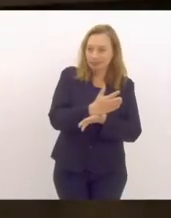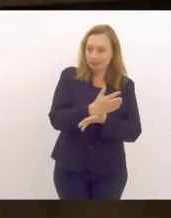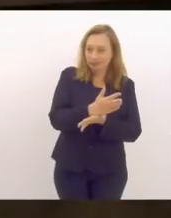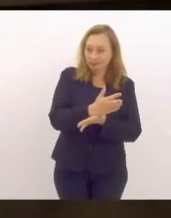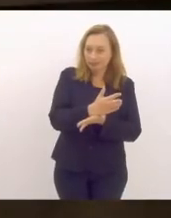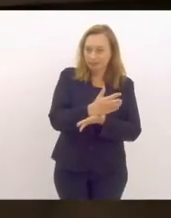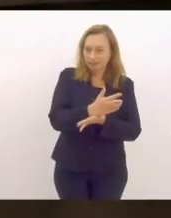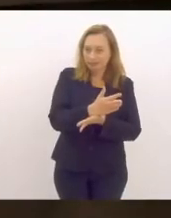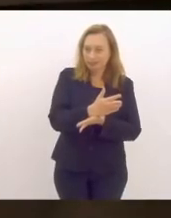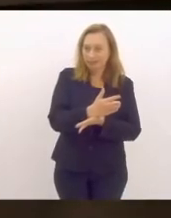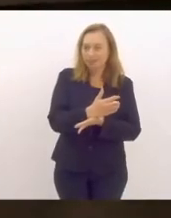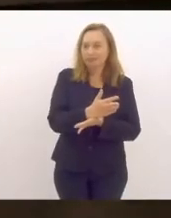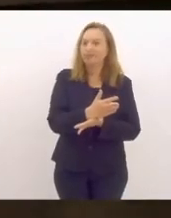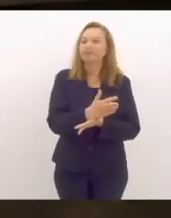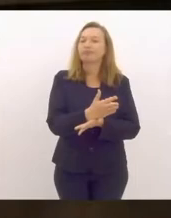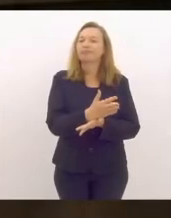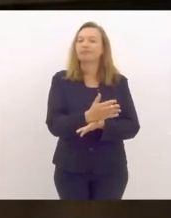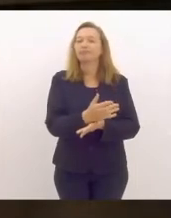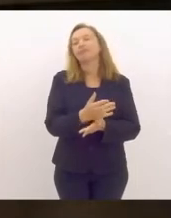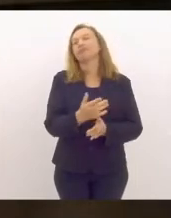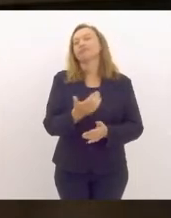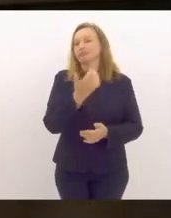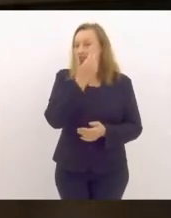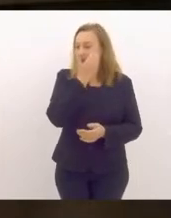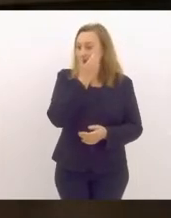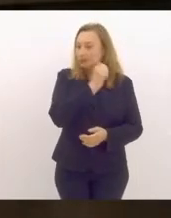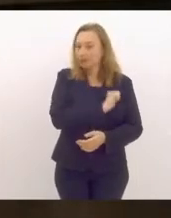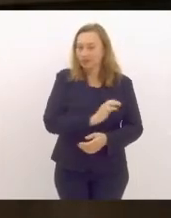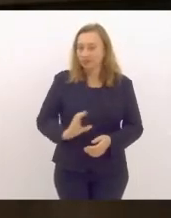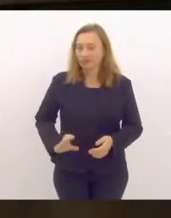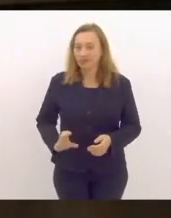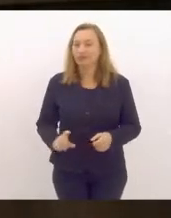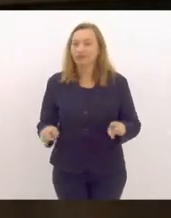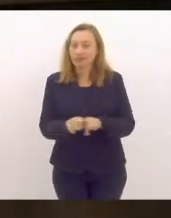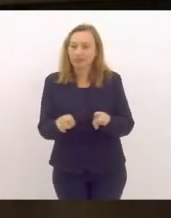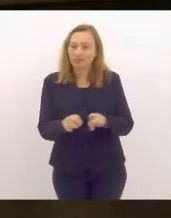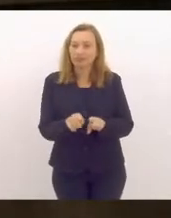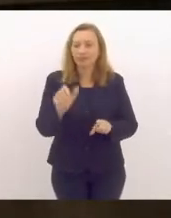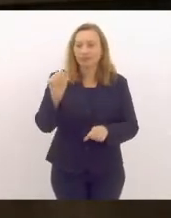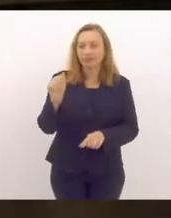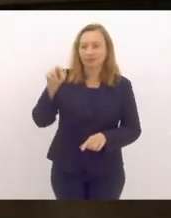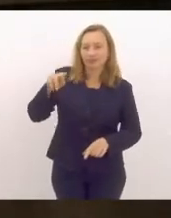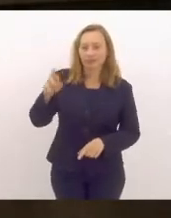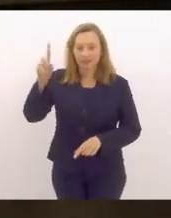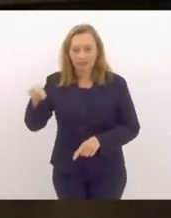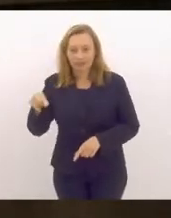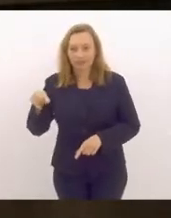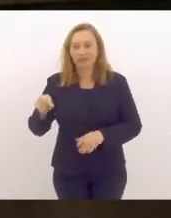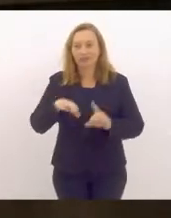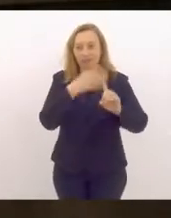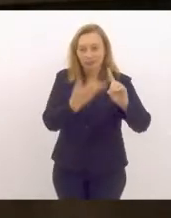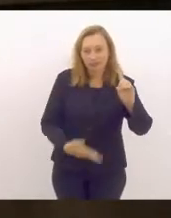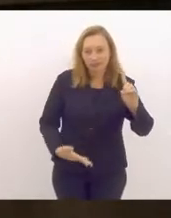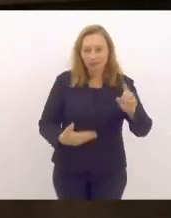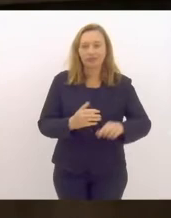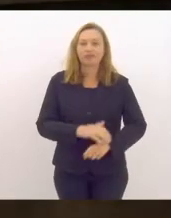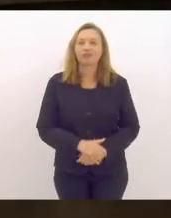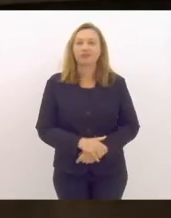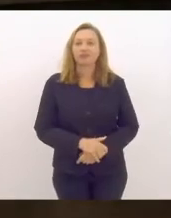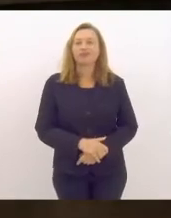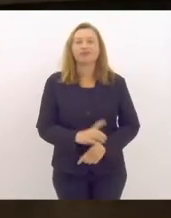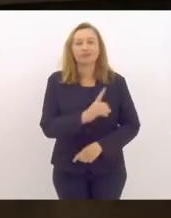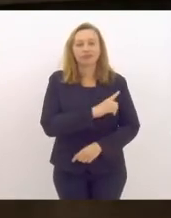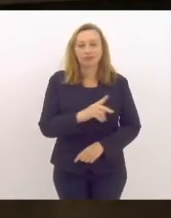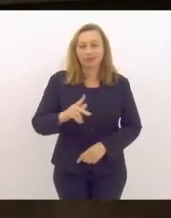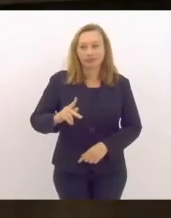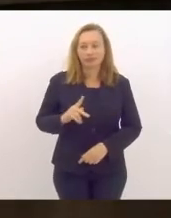a comenda e o André que é homenageado. André Luiz Castro,